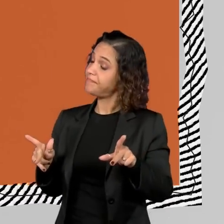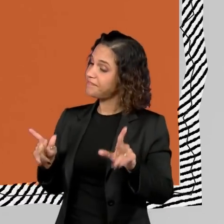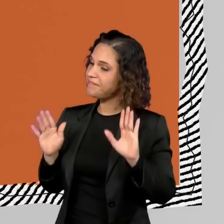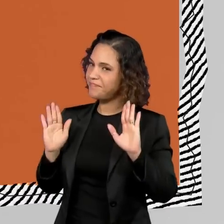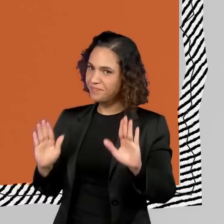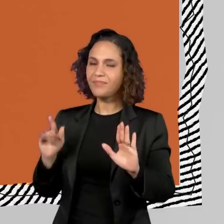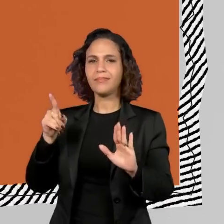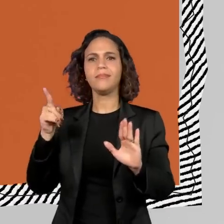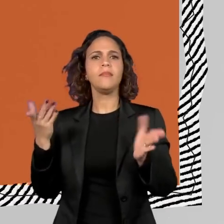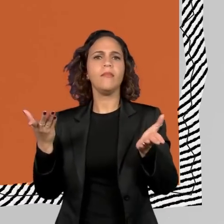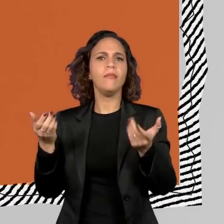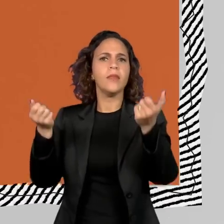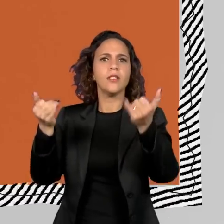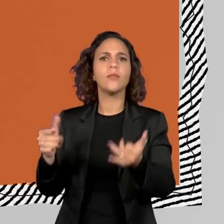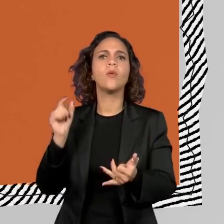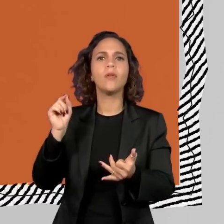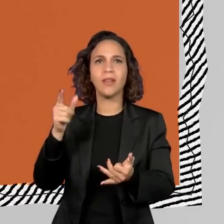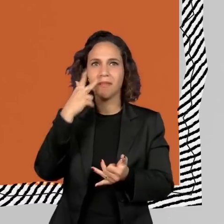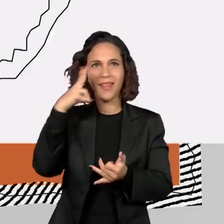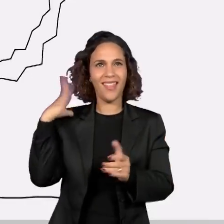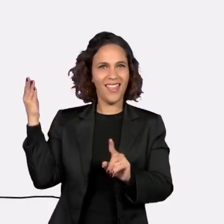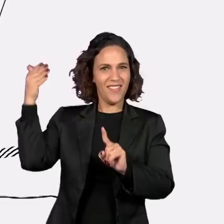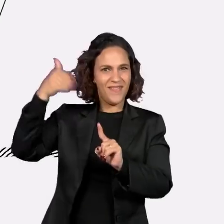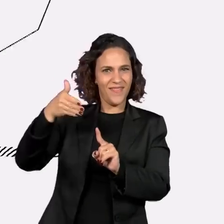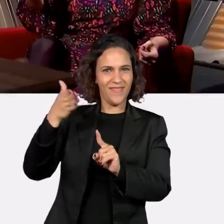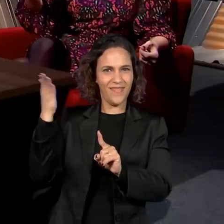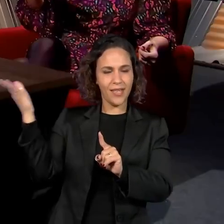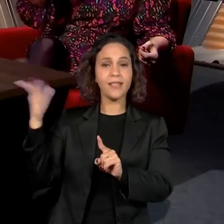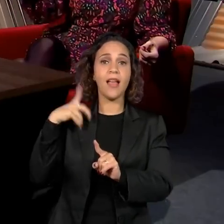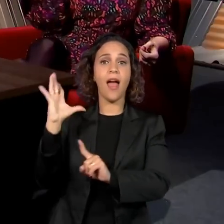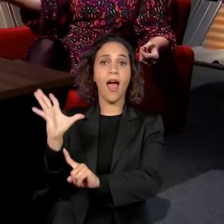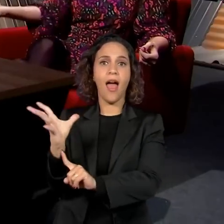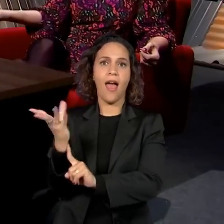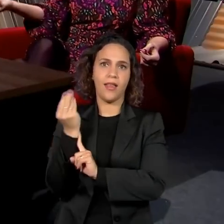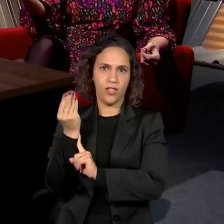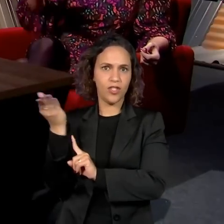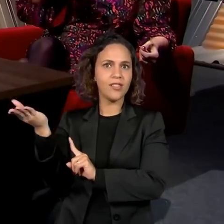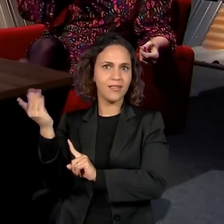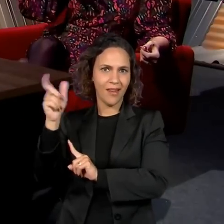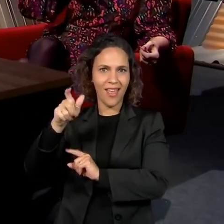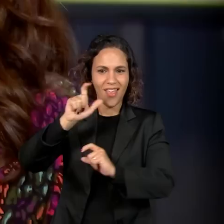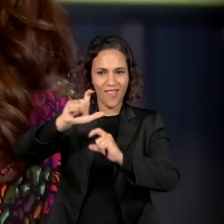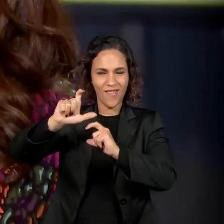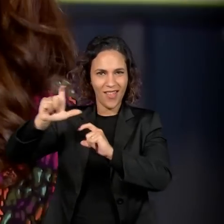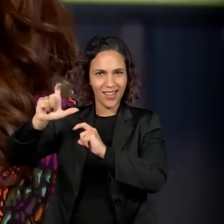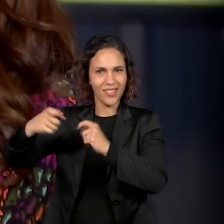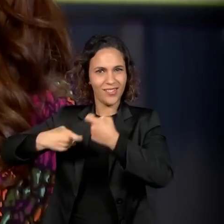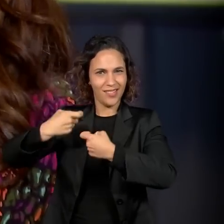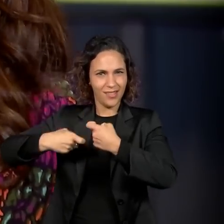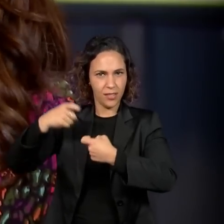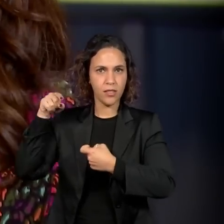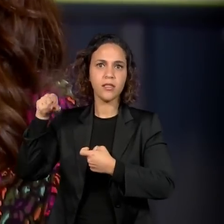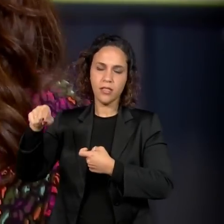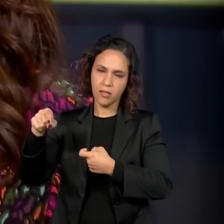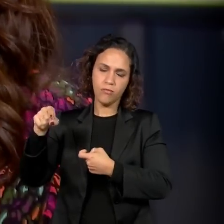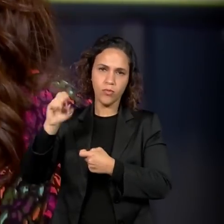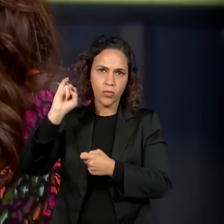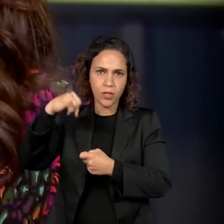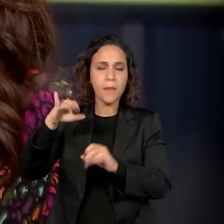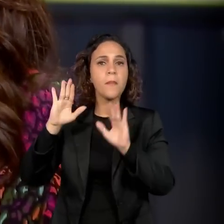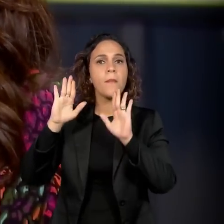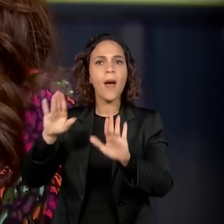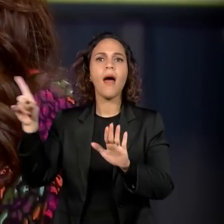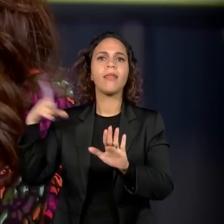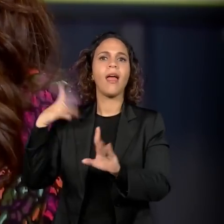gente tá falando aí você trouxe referências, né, de arte mesmo, né? Que assim, tudo bem, era uma arte erótica e tal, mas ela